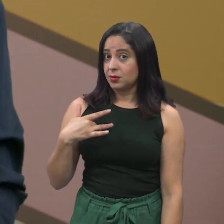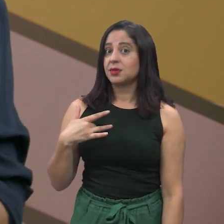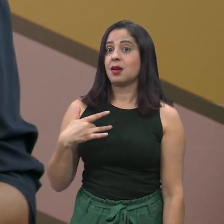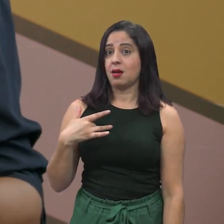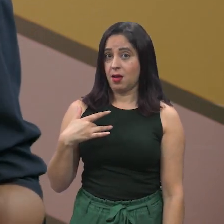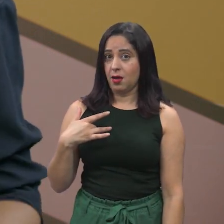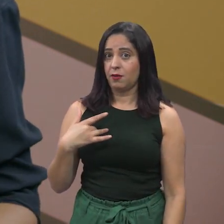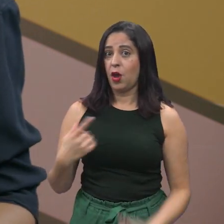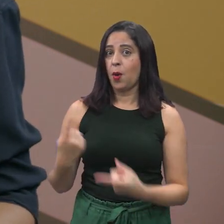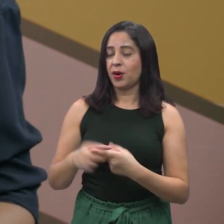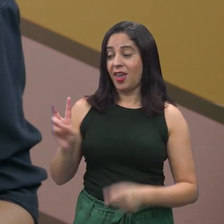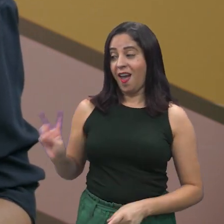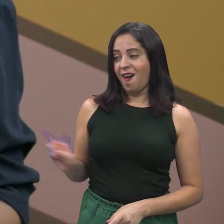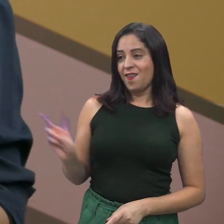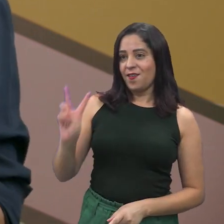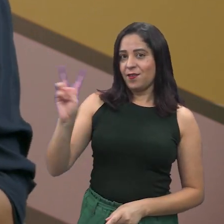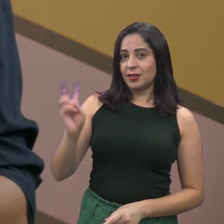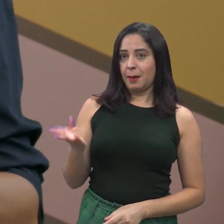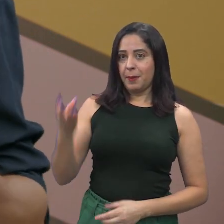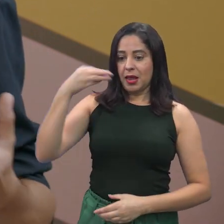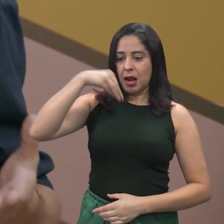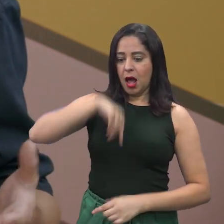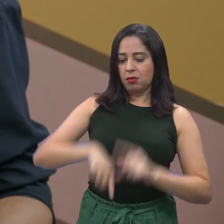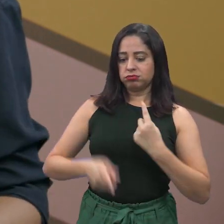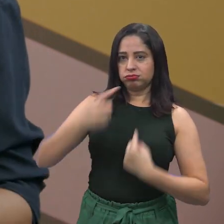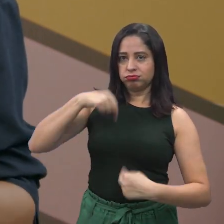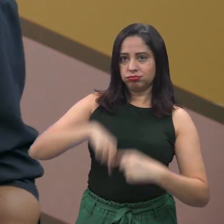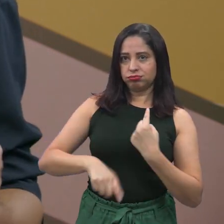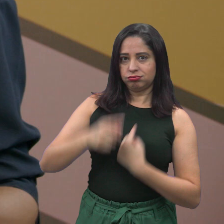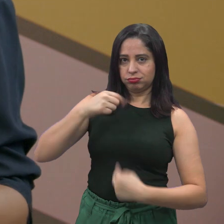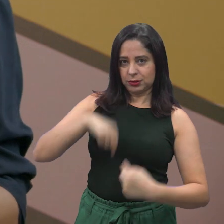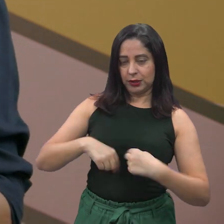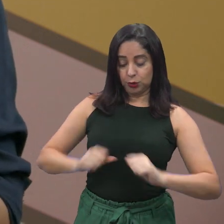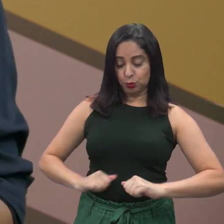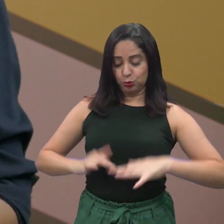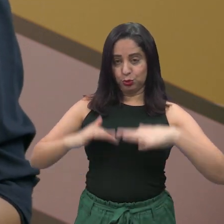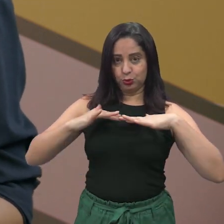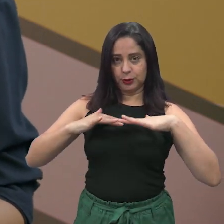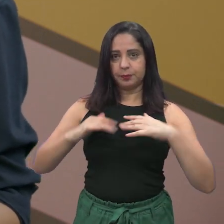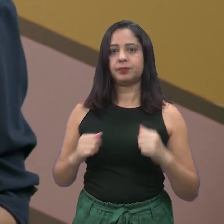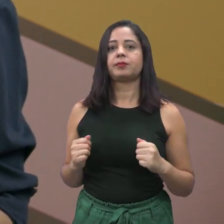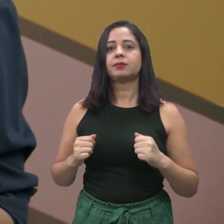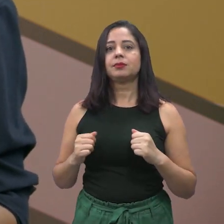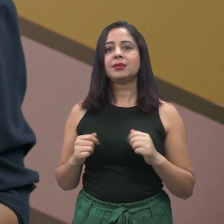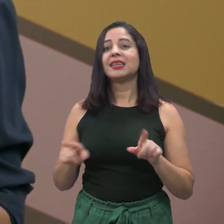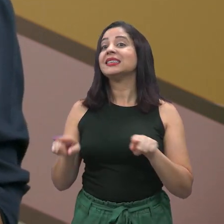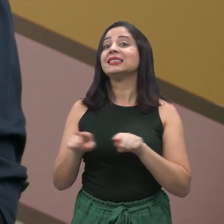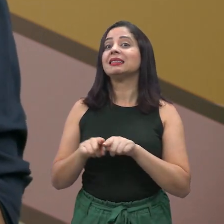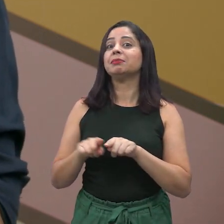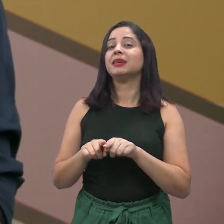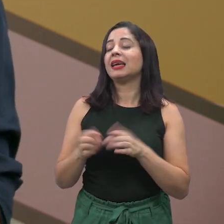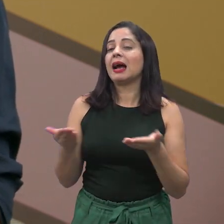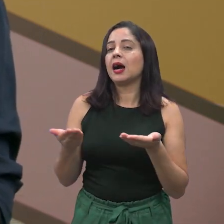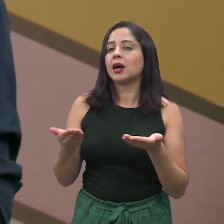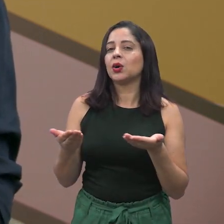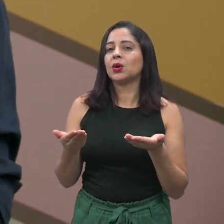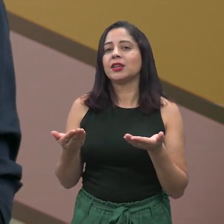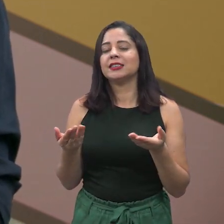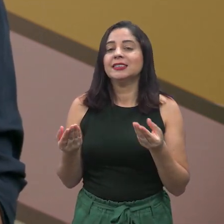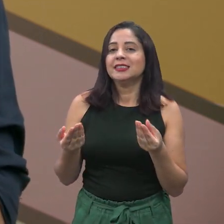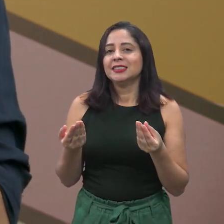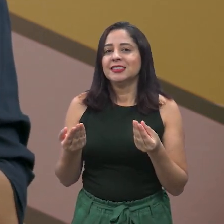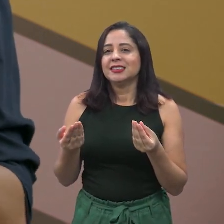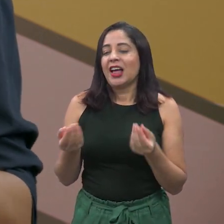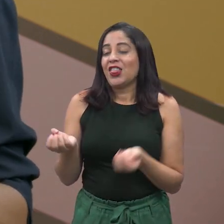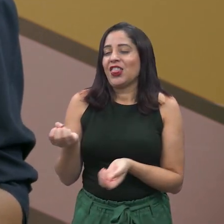fornecer à sua sala de defesa os recursos necessários para poder se defender. Além disso, uma coisa que talvez a gente